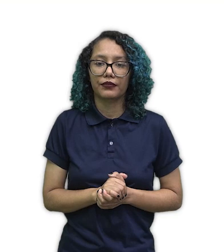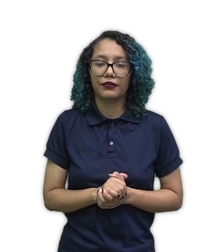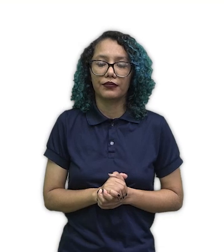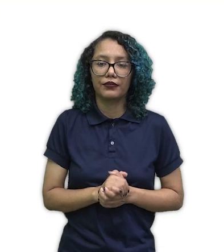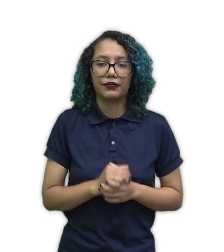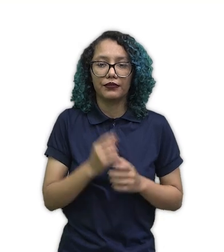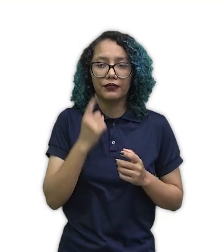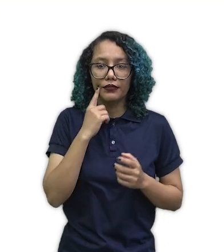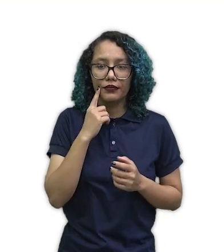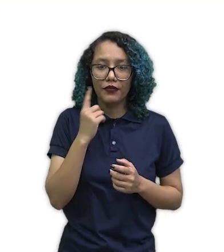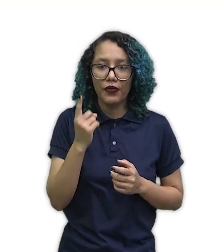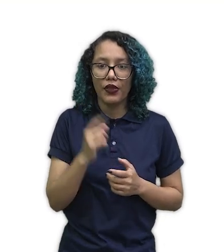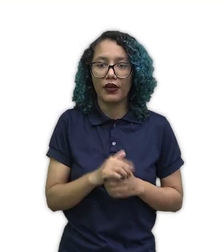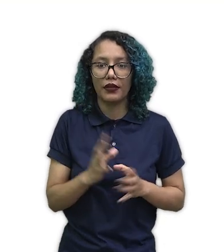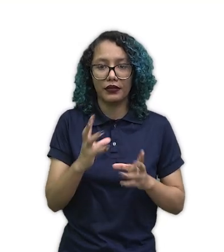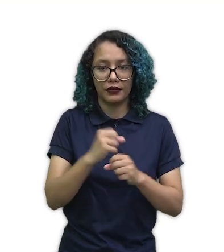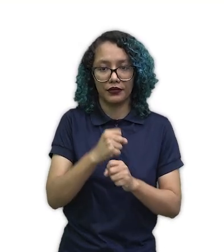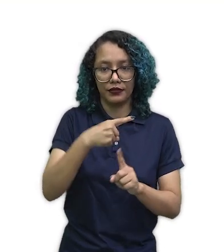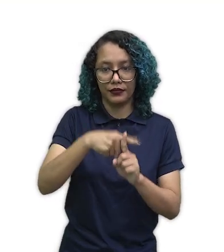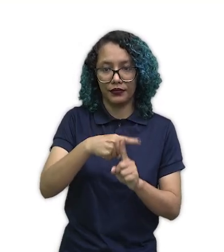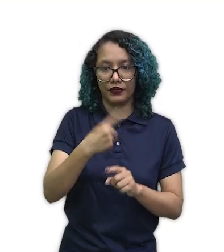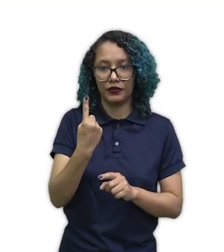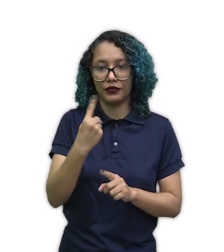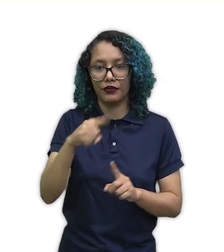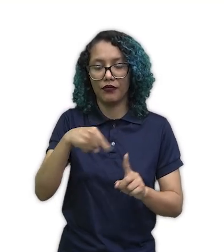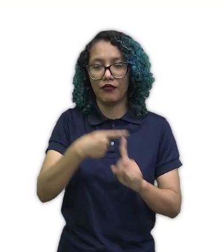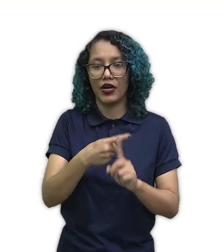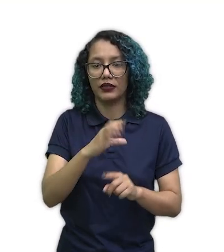1,1. Atenção, fazendo essa soma aqui, ó, 1 mais